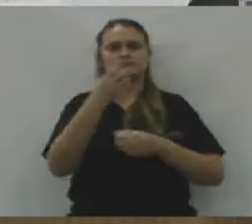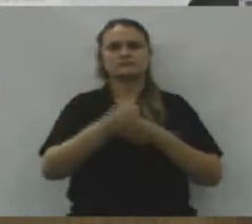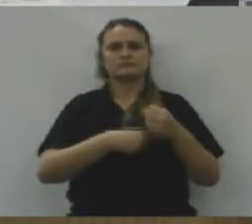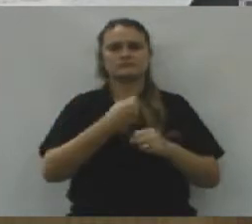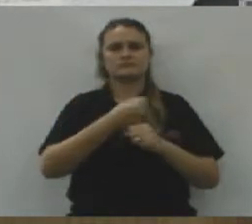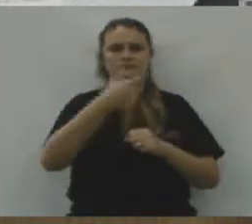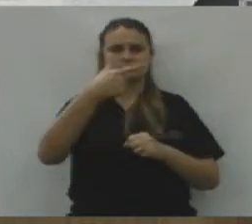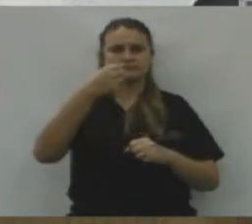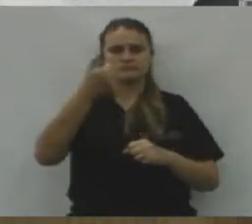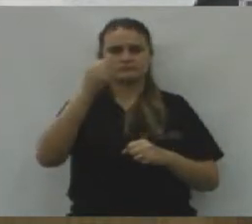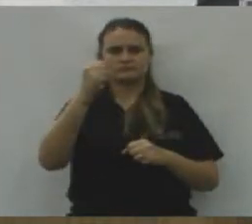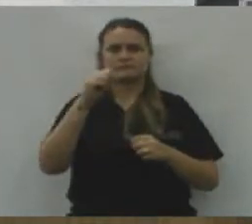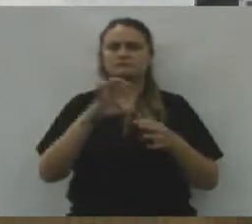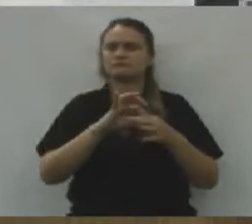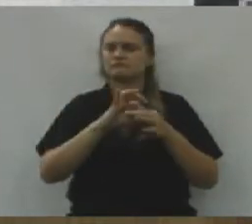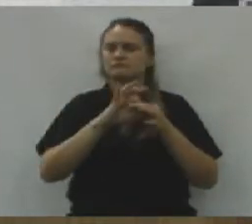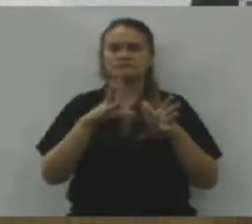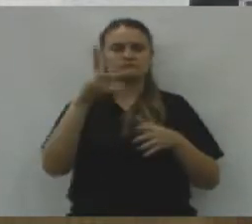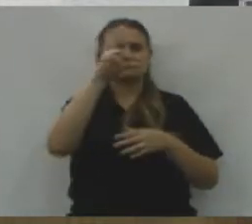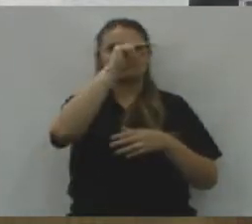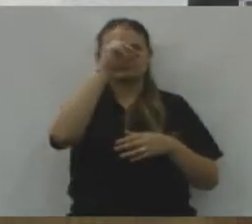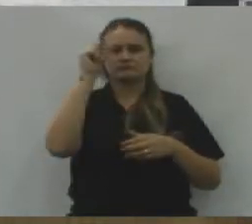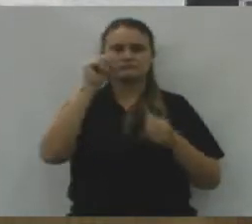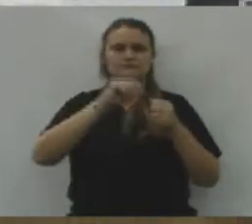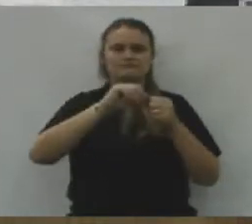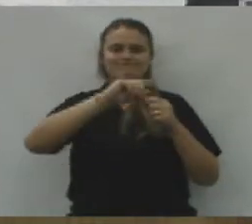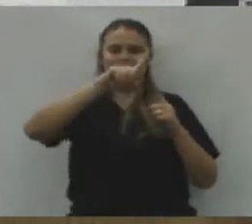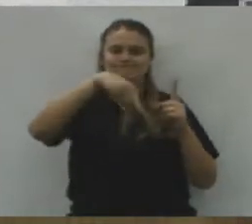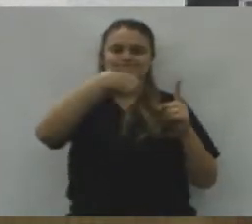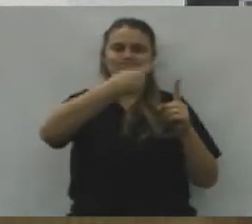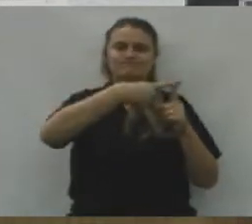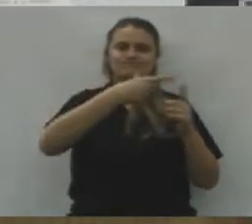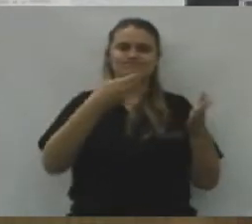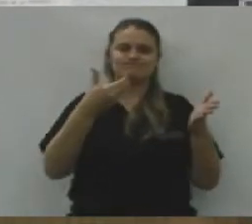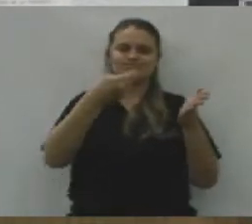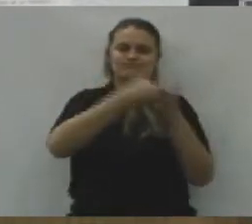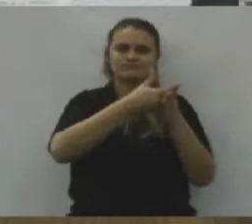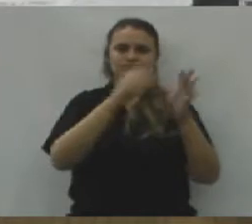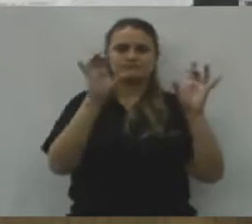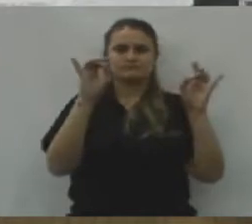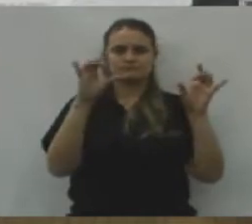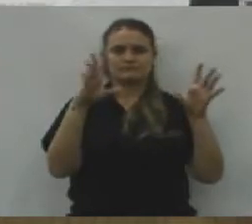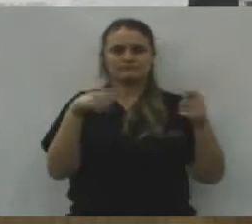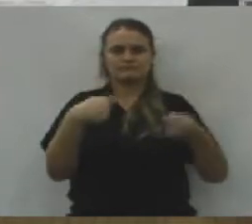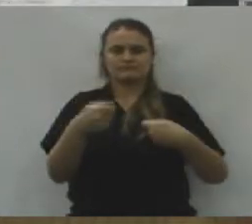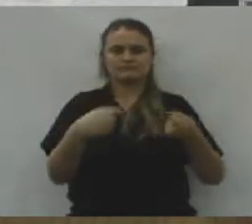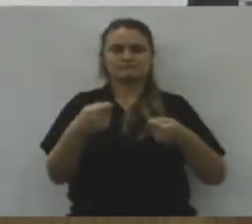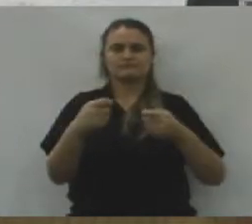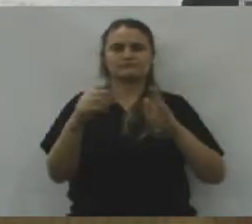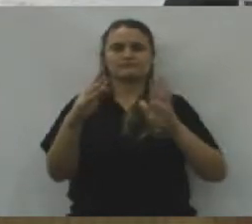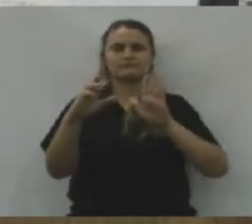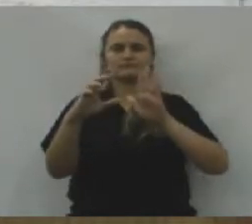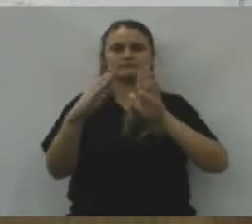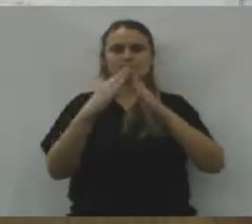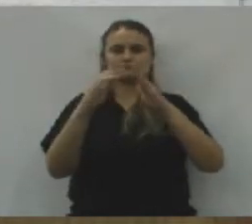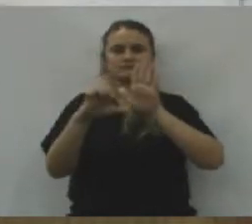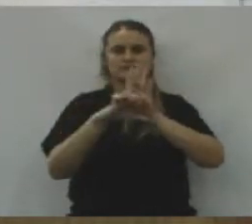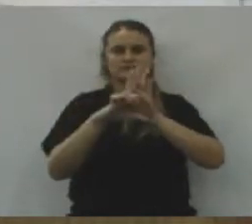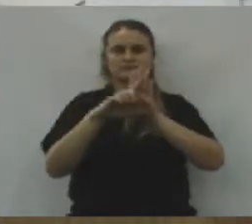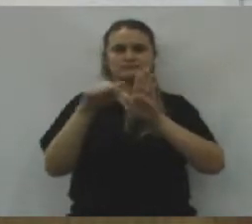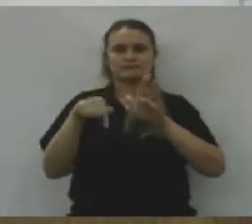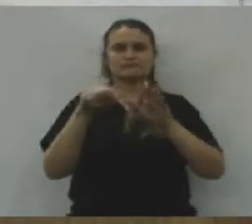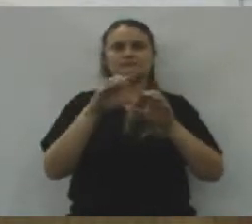Autoriza o Executivo Municipal a efetuar a abertura de crédito adicional especial no orçamento próprio da Câmara Municipal Nova